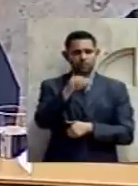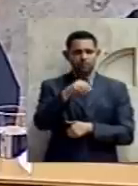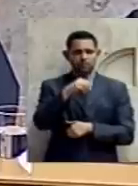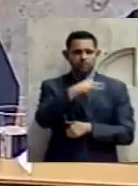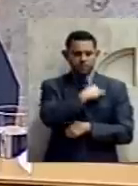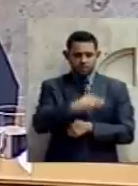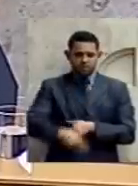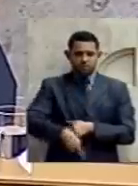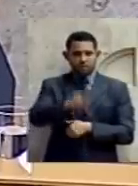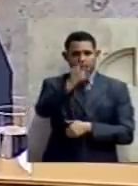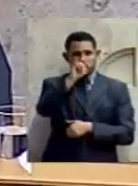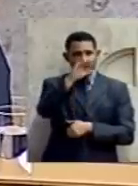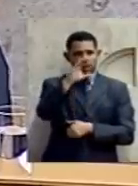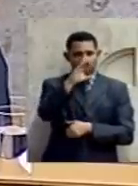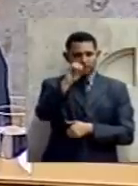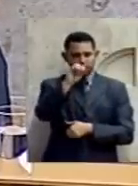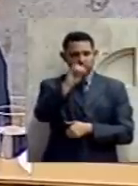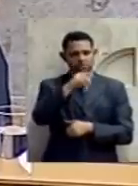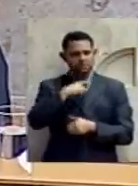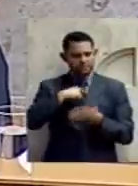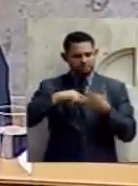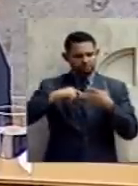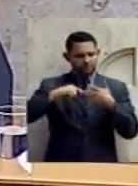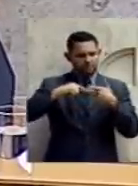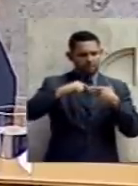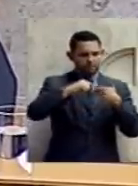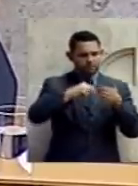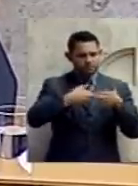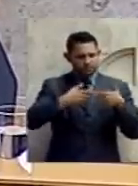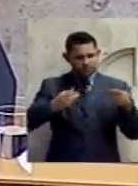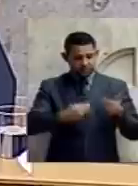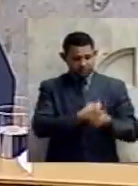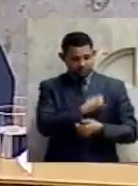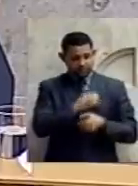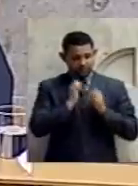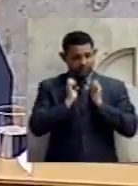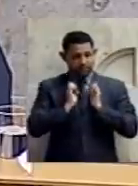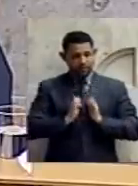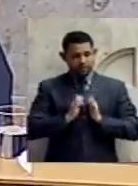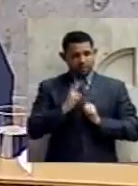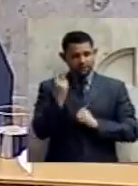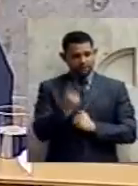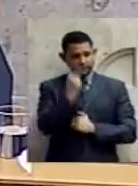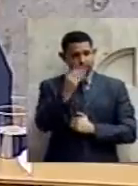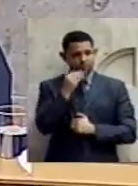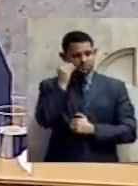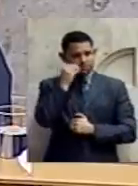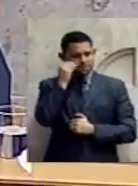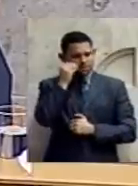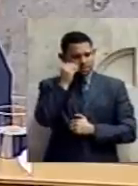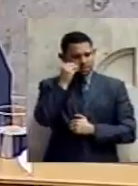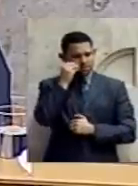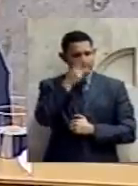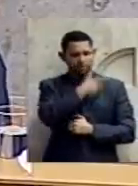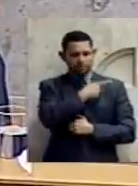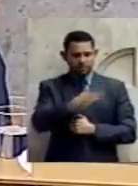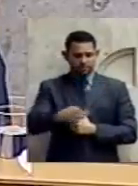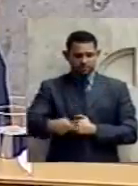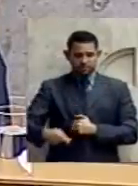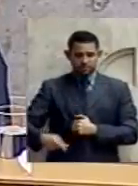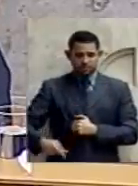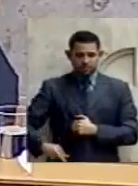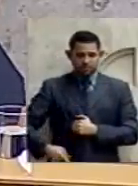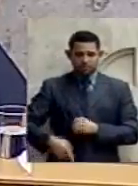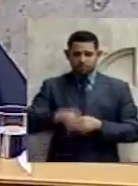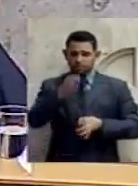função, além dos muitos predicados pessoais, a valiosa experiência acumulada na presidência do Tribunal